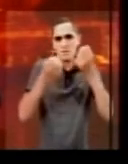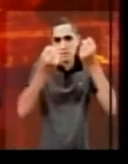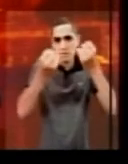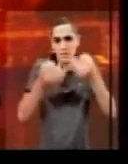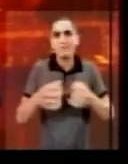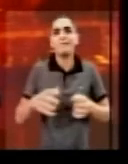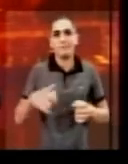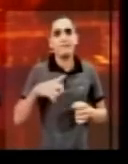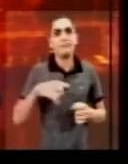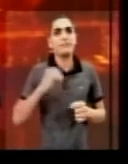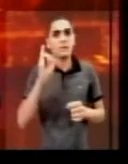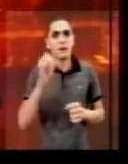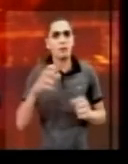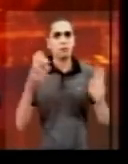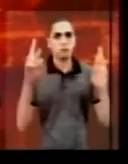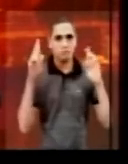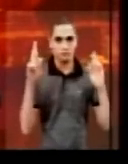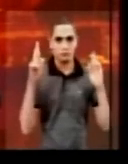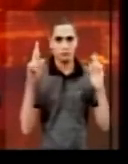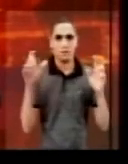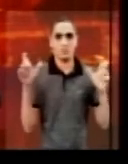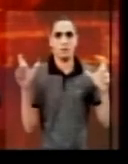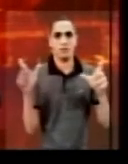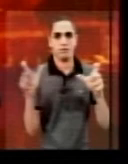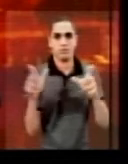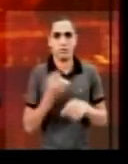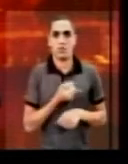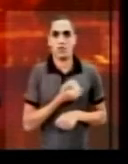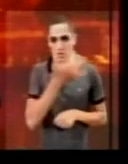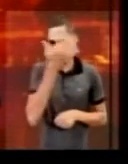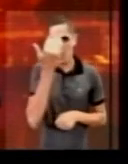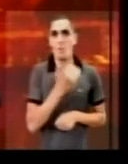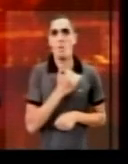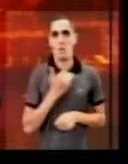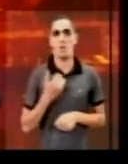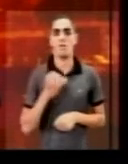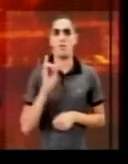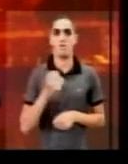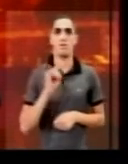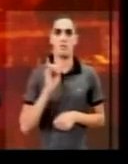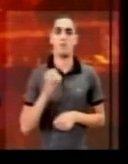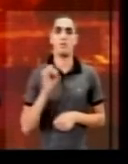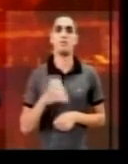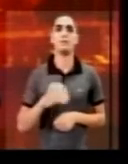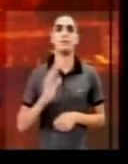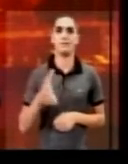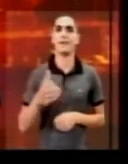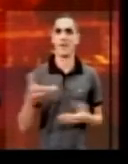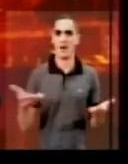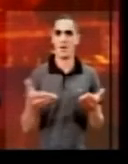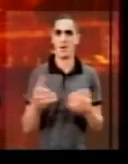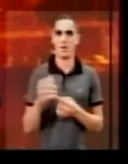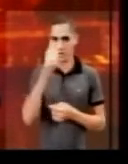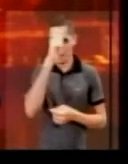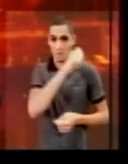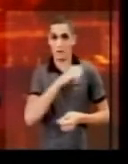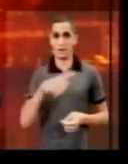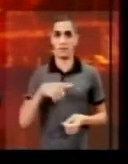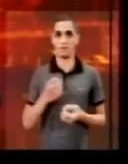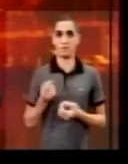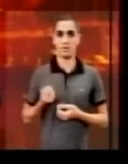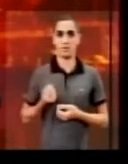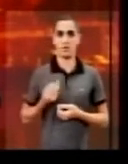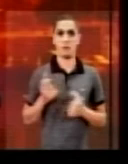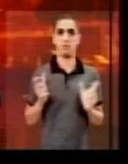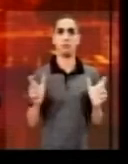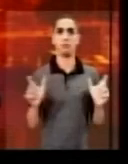uma expectativa de queda, assim, do número de óbitos. Nós já estamos numa descendente de número de casos já